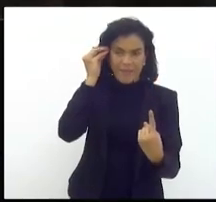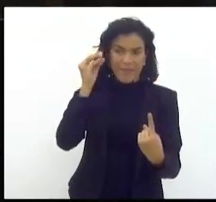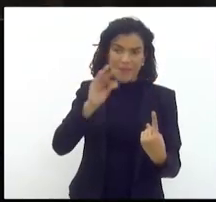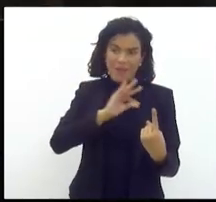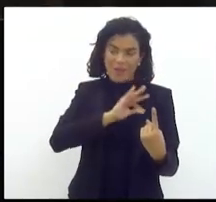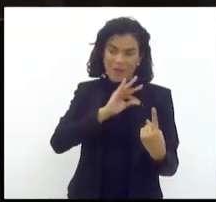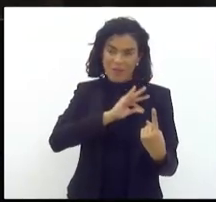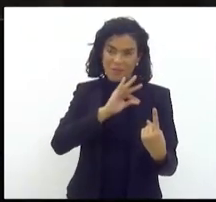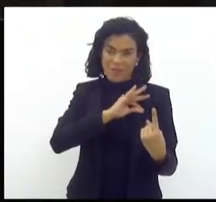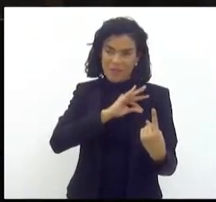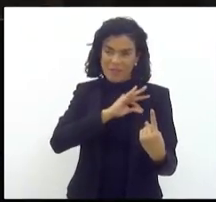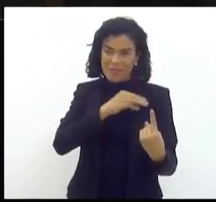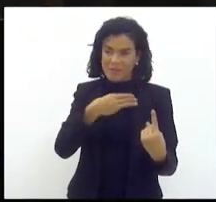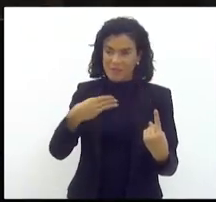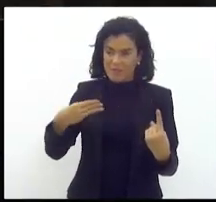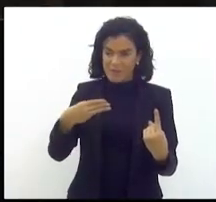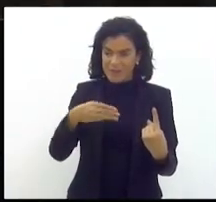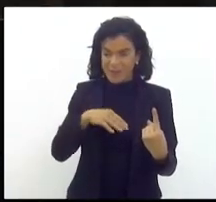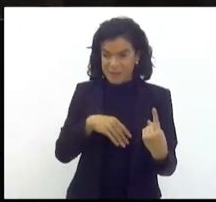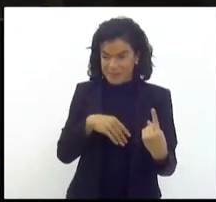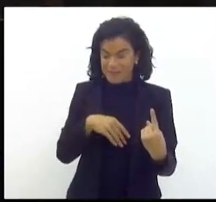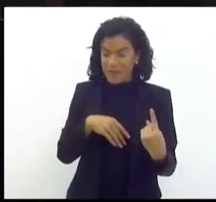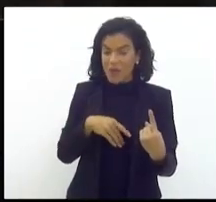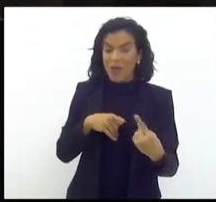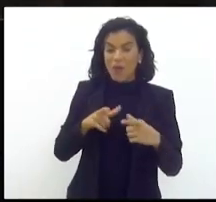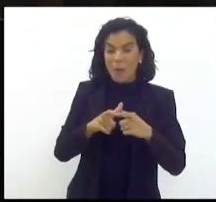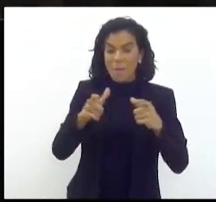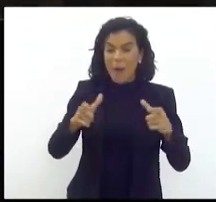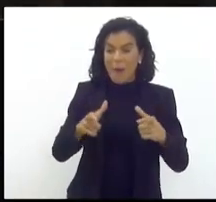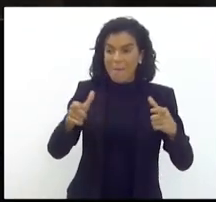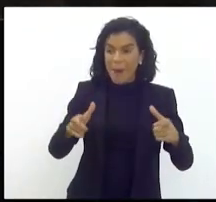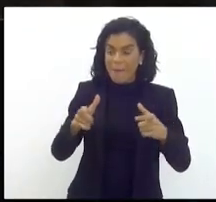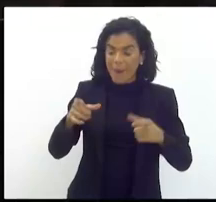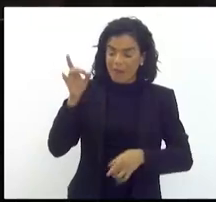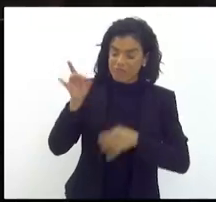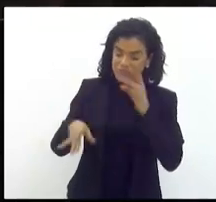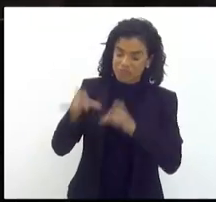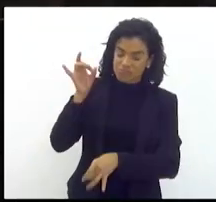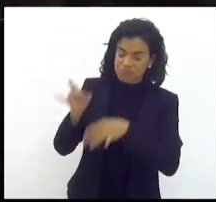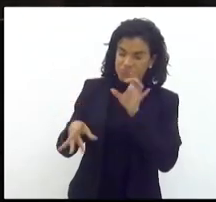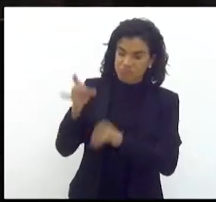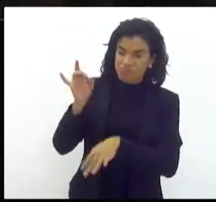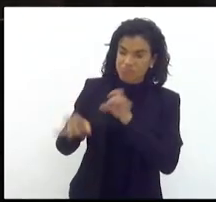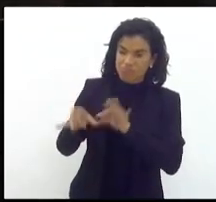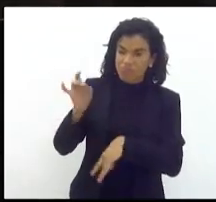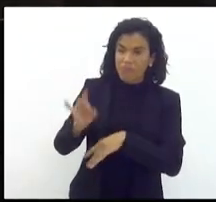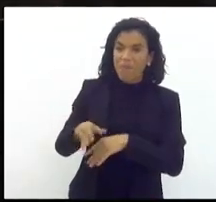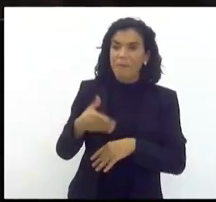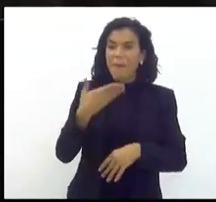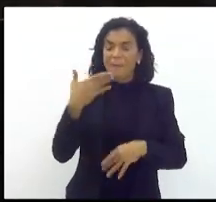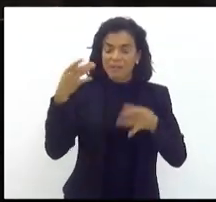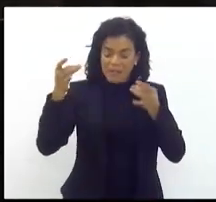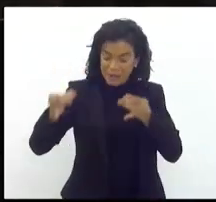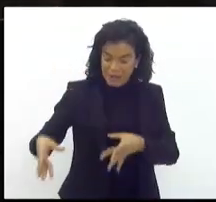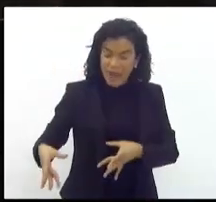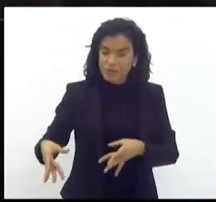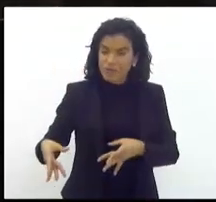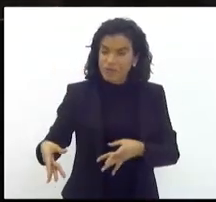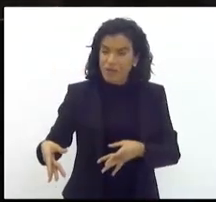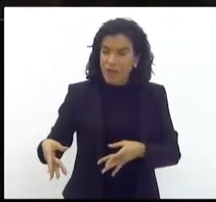Militar do Rio de Janeiro quando os maiores números de baixa era justamente de pedidos de baixa